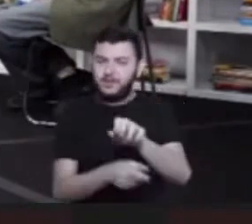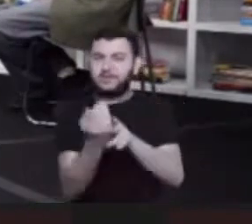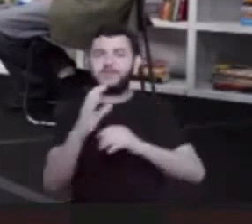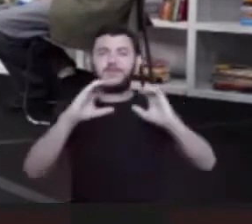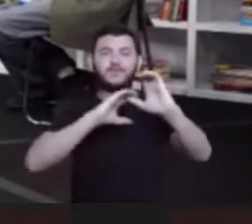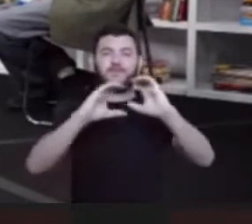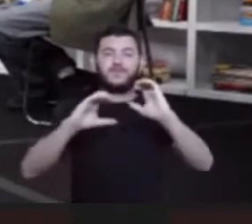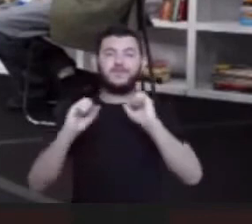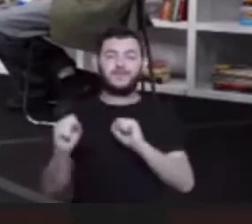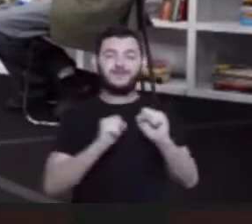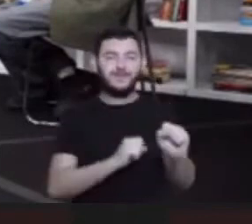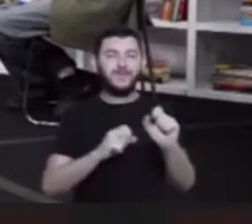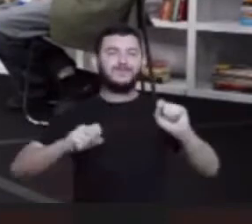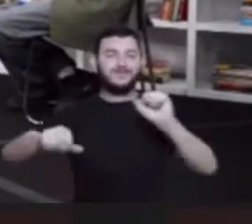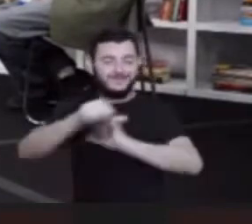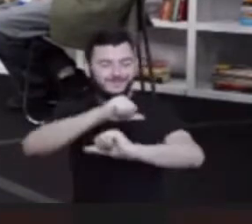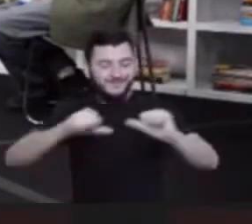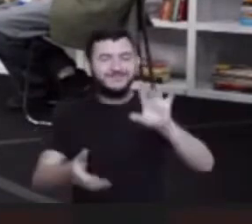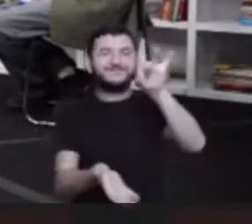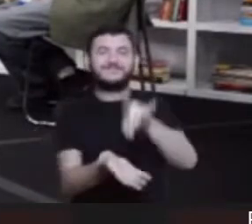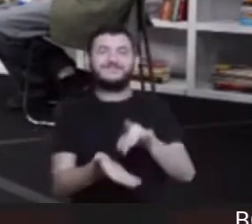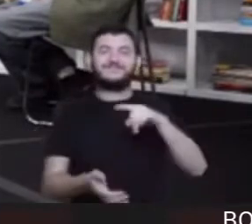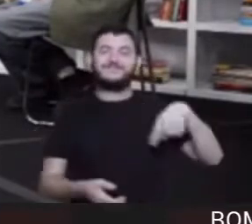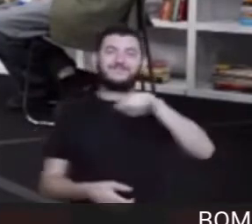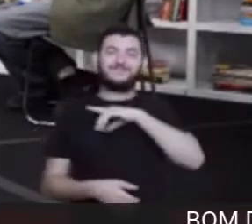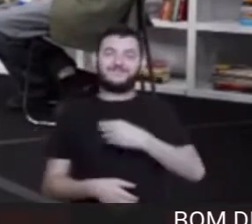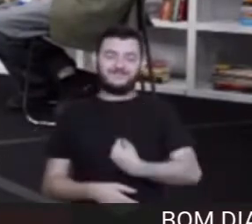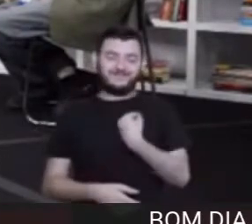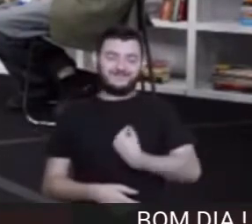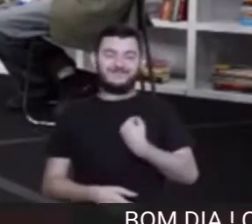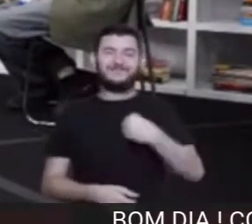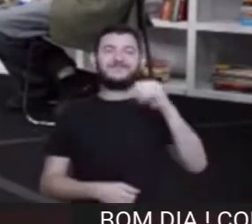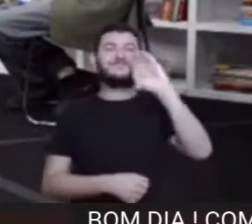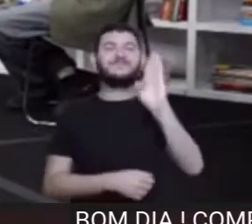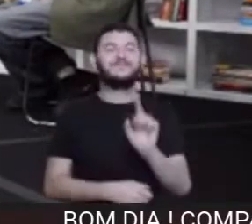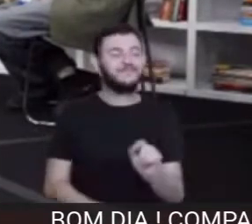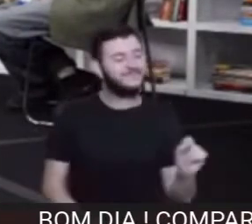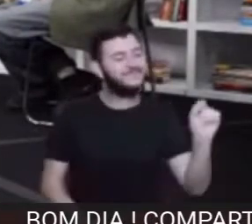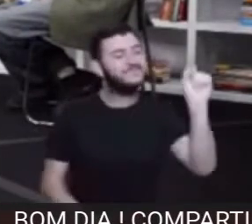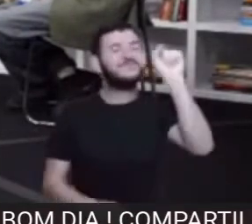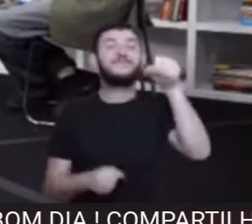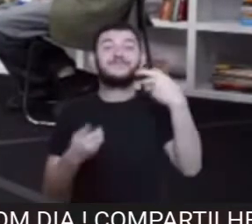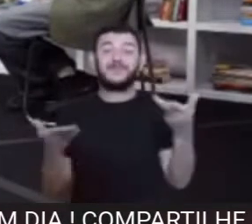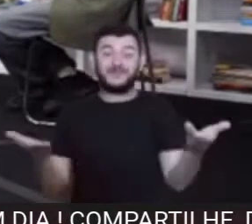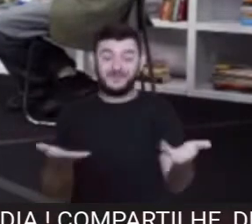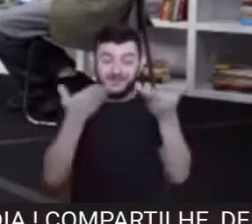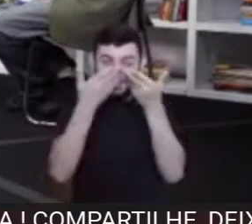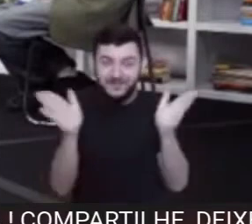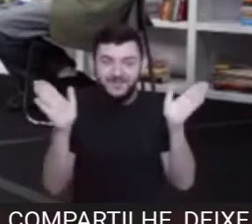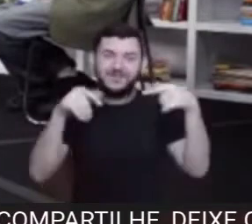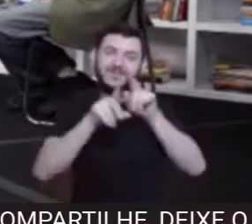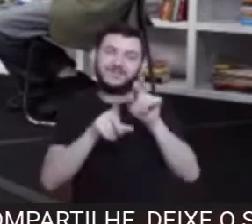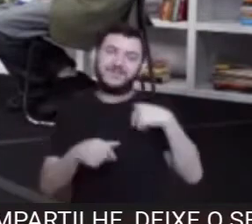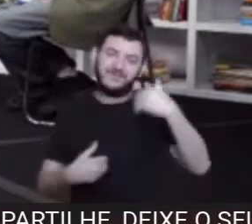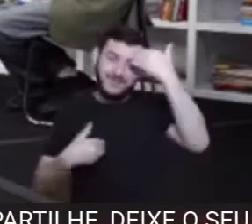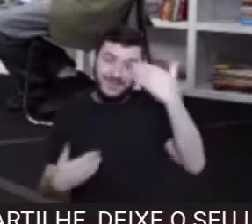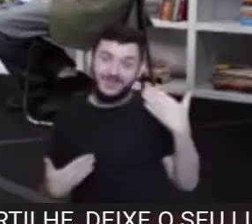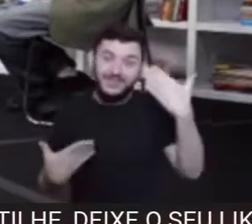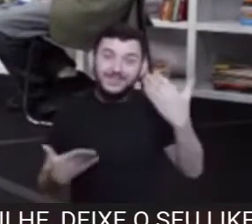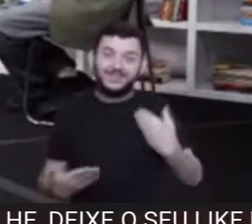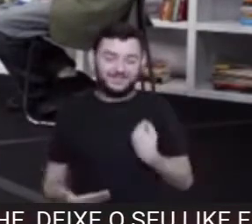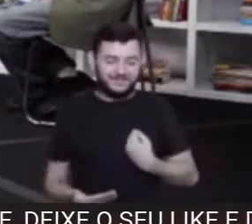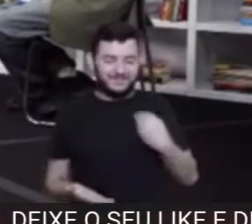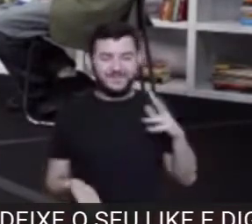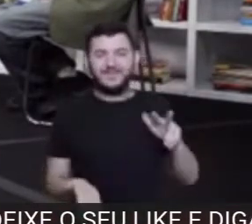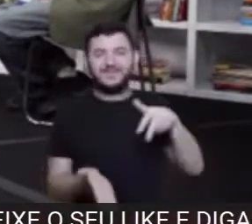a realidade que nós estamos vivendo hoje no Brasil. Então, com essa abertura e agradecendo a participação de todos vocês, e de